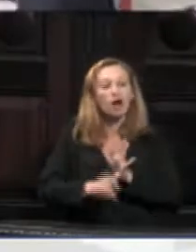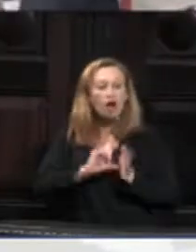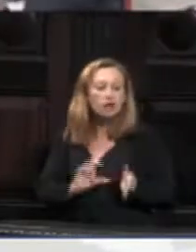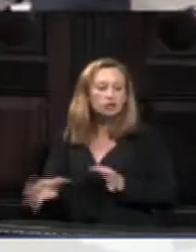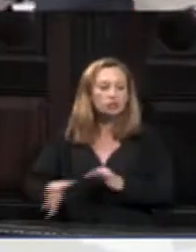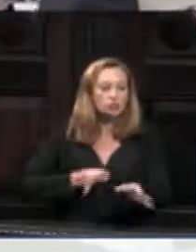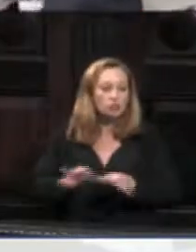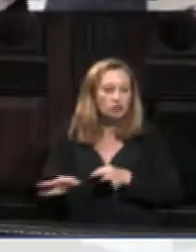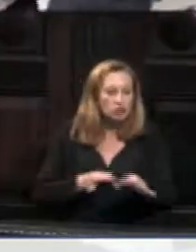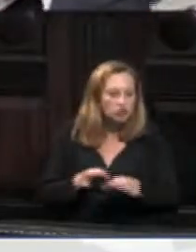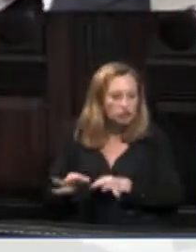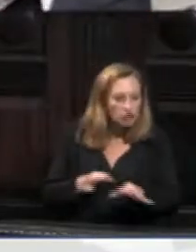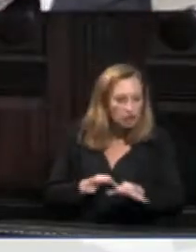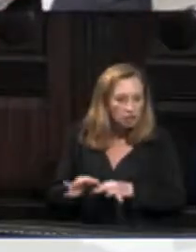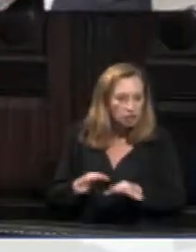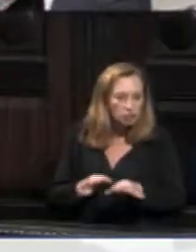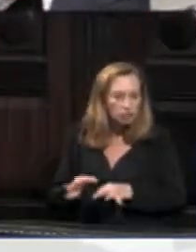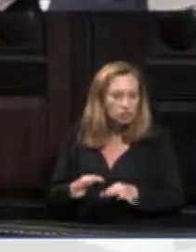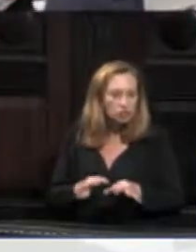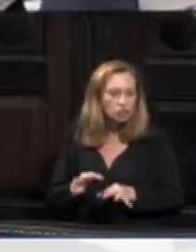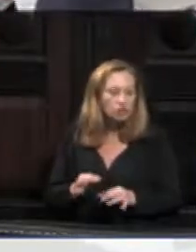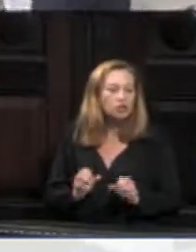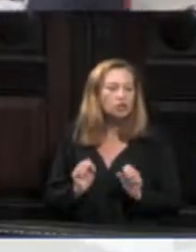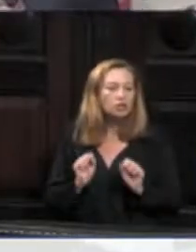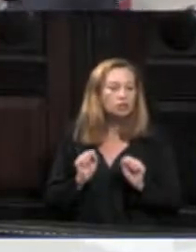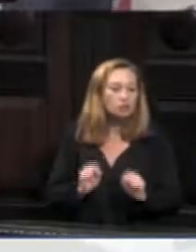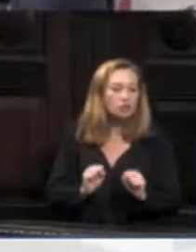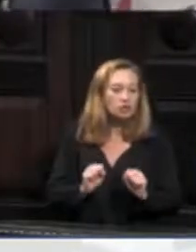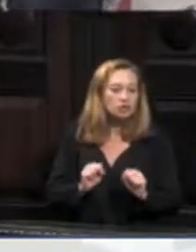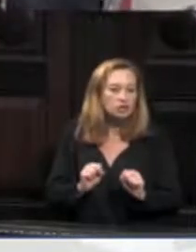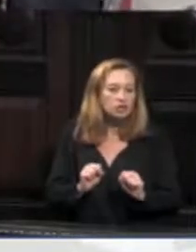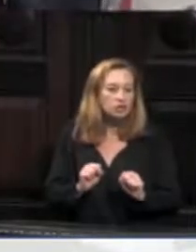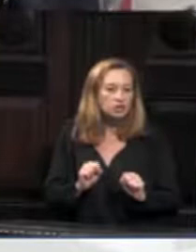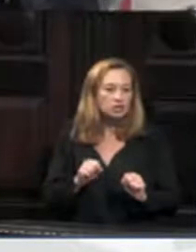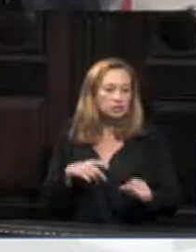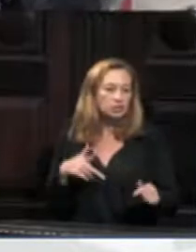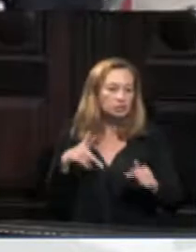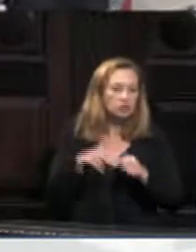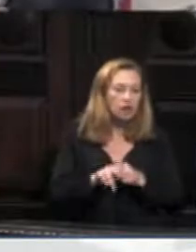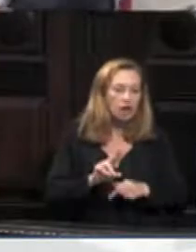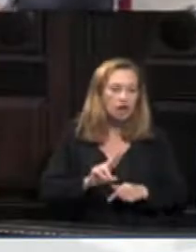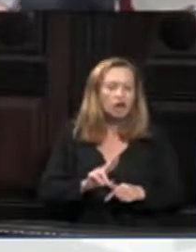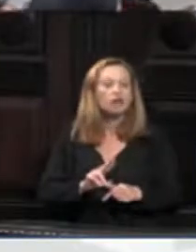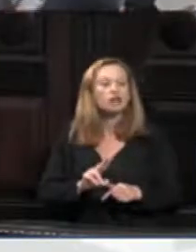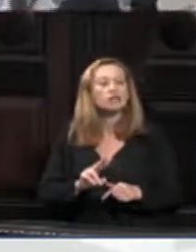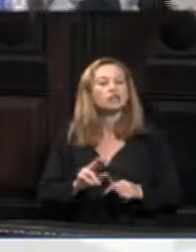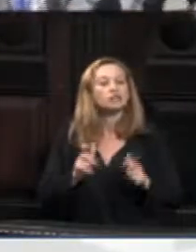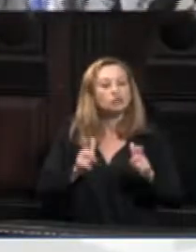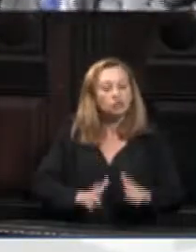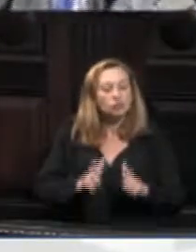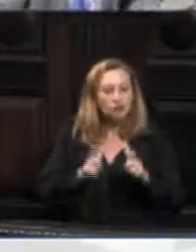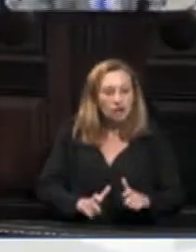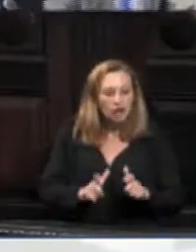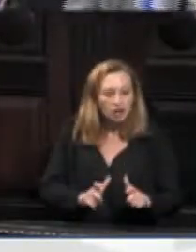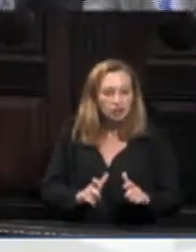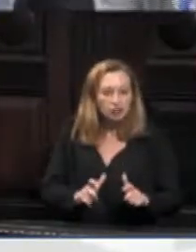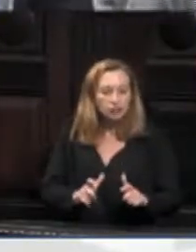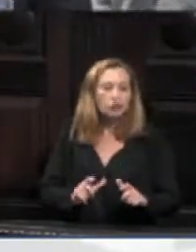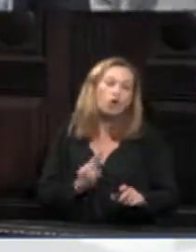projetos de alto impacto na região metropolitana ou em um dos seus